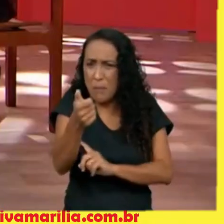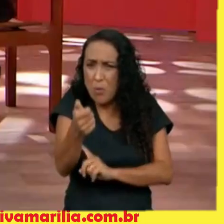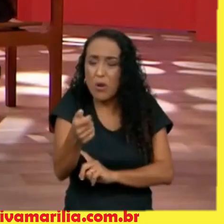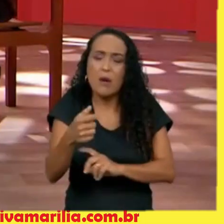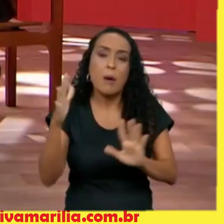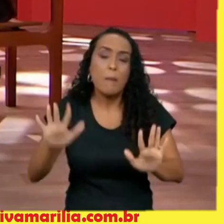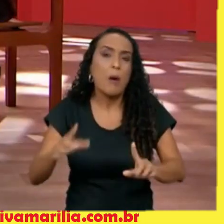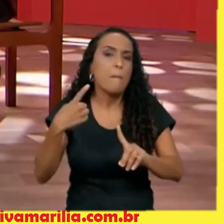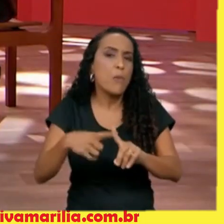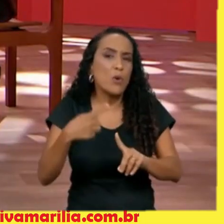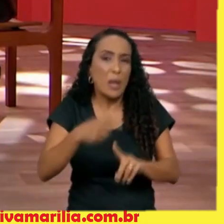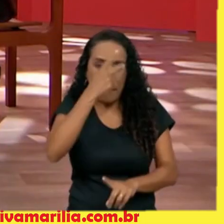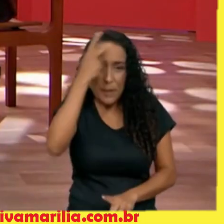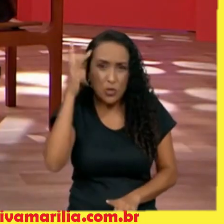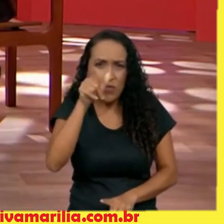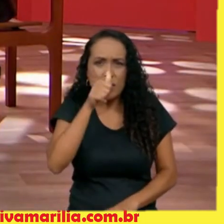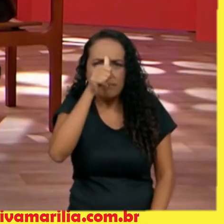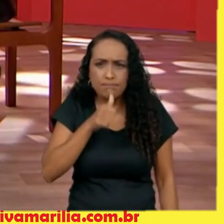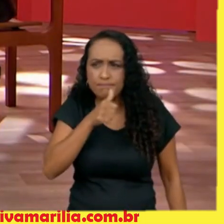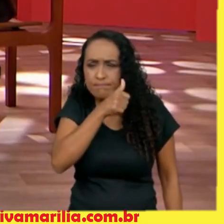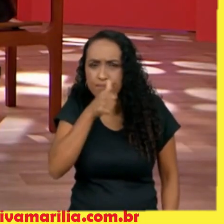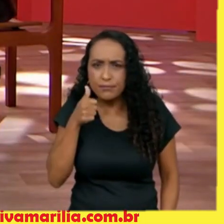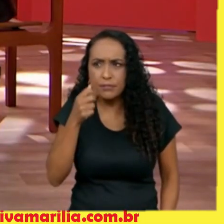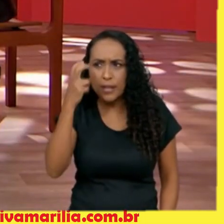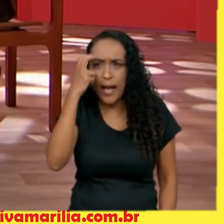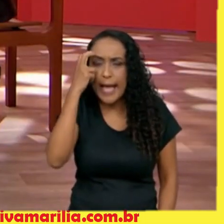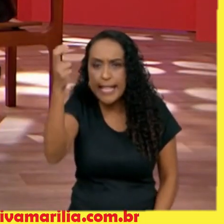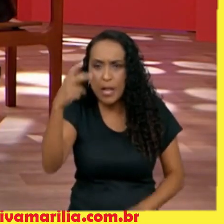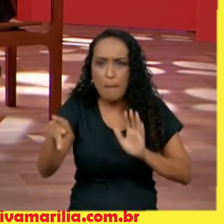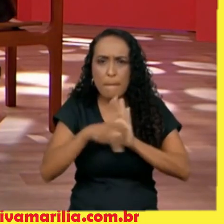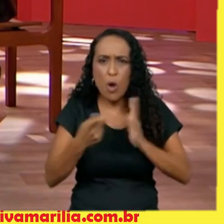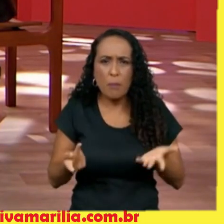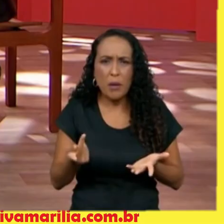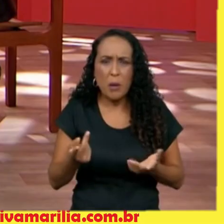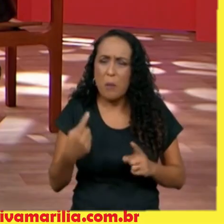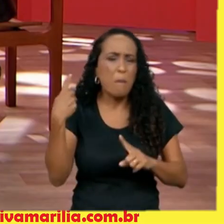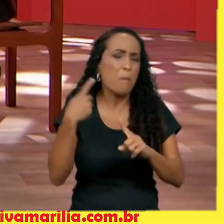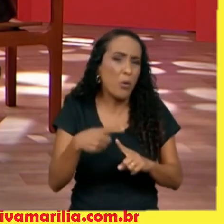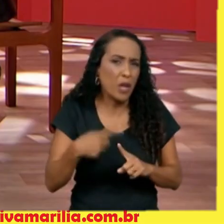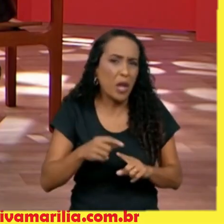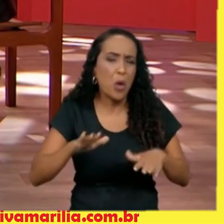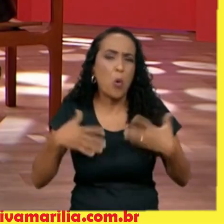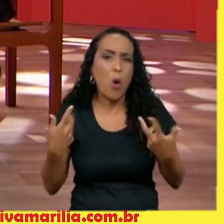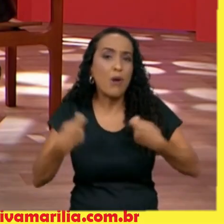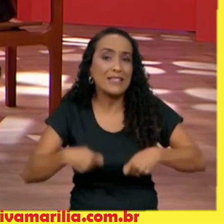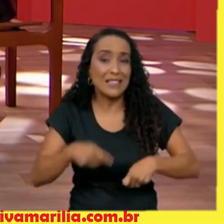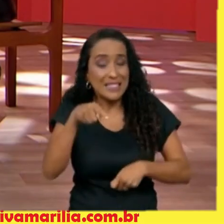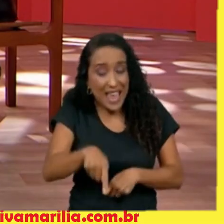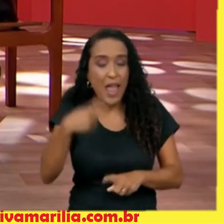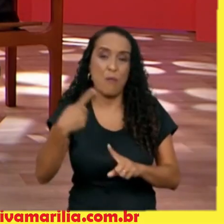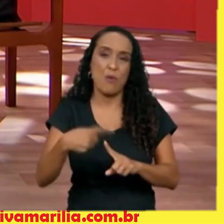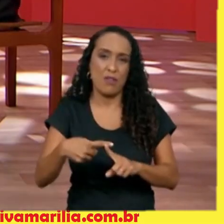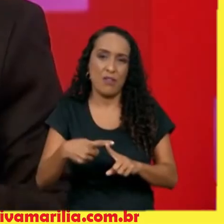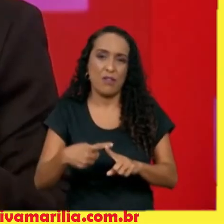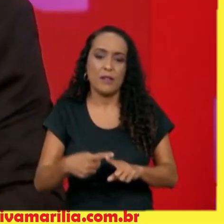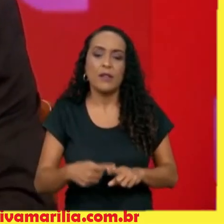por que o cara vai sacrificar o intelecto dele? Em nome de quê? De que necessidade? Essa é a questão, percebe?